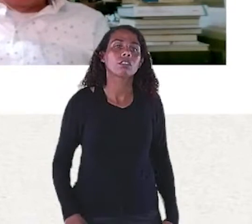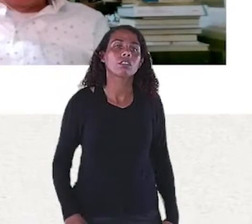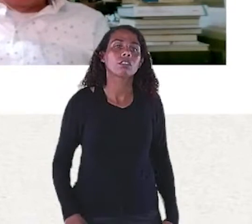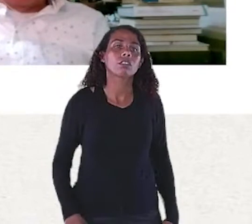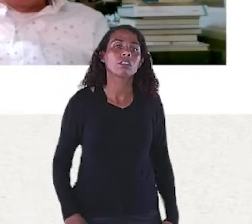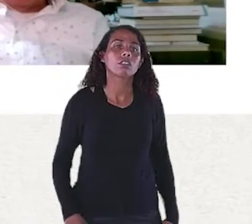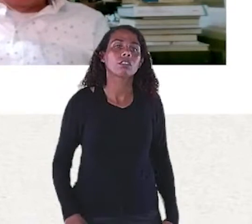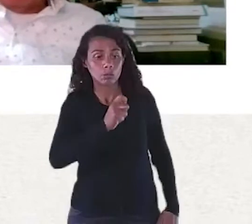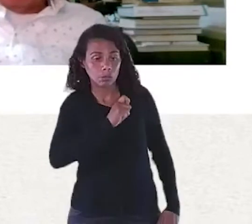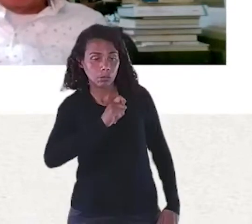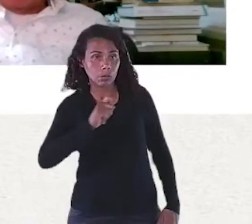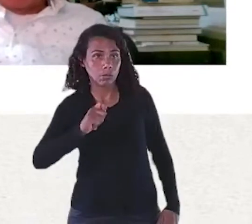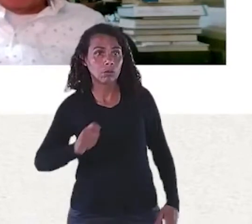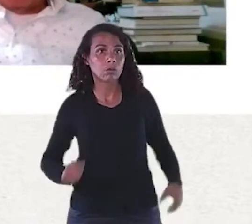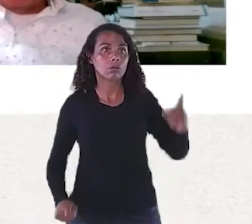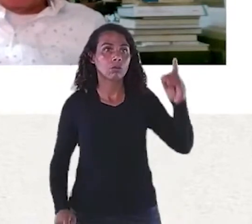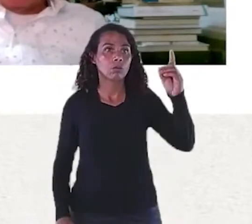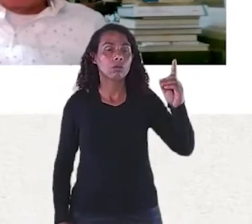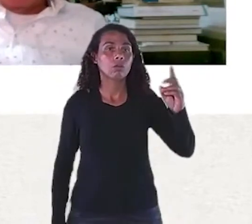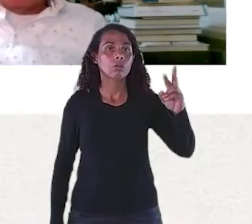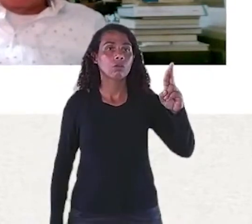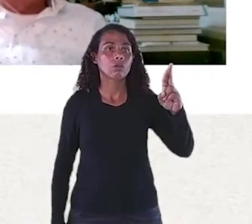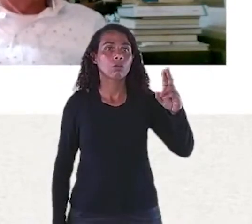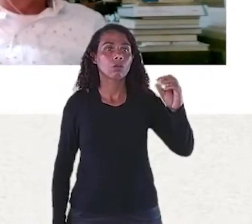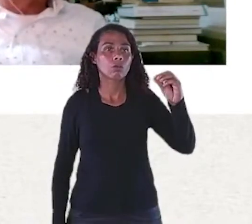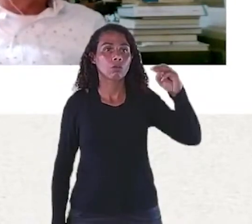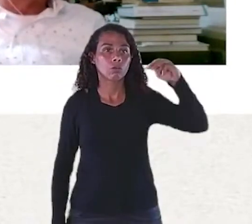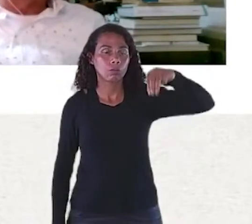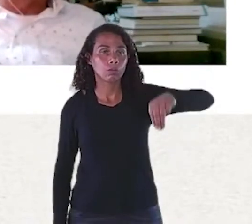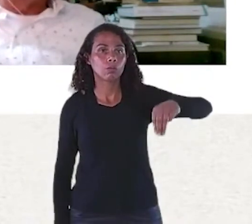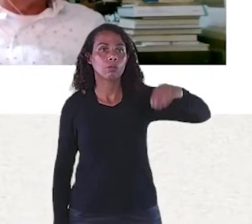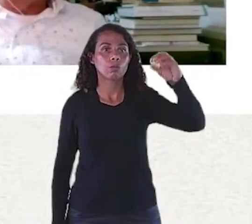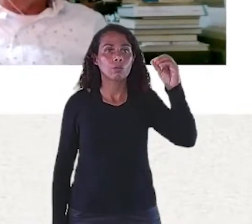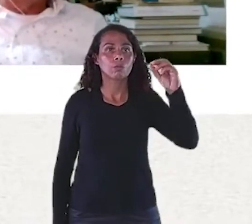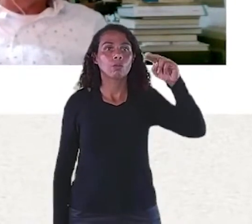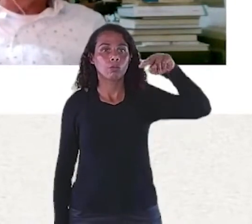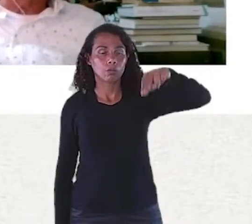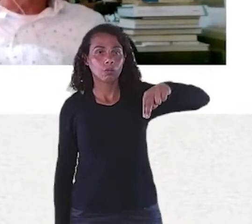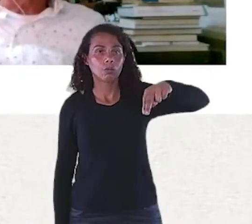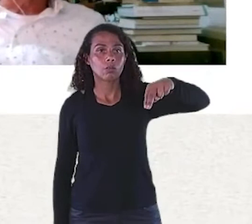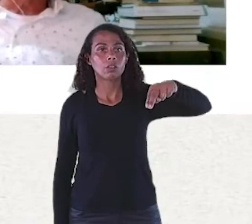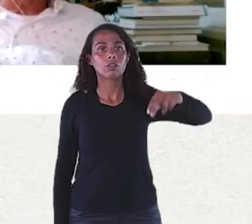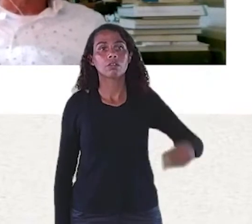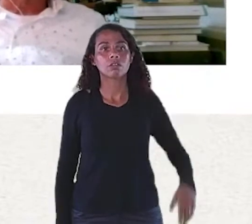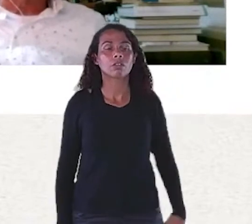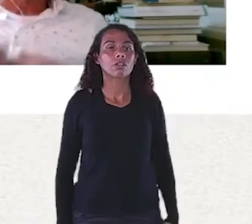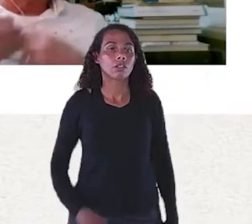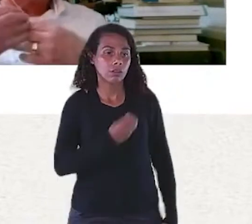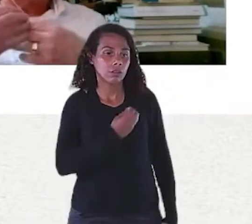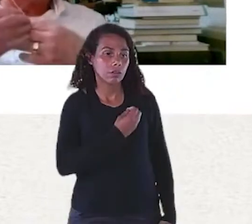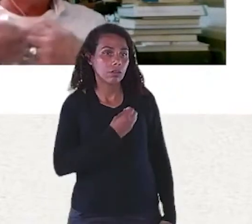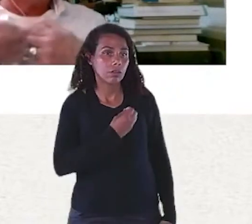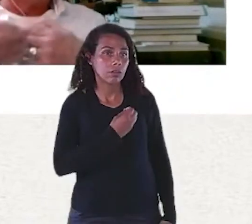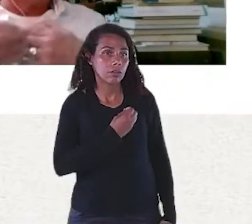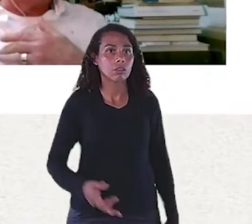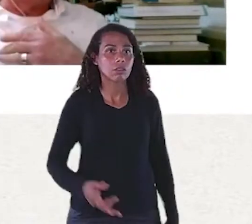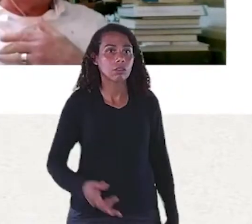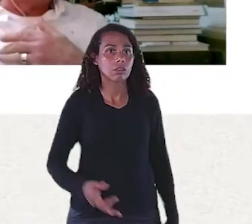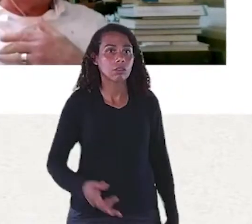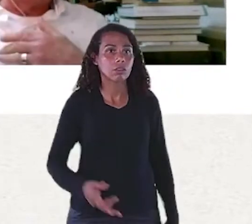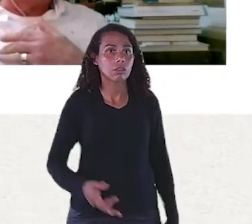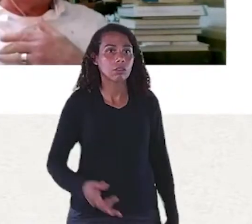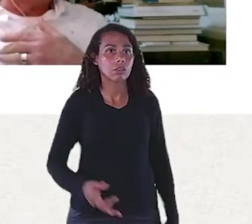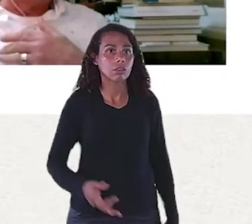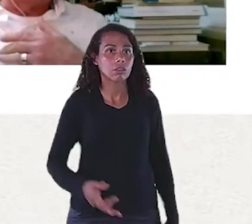trabalho grande, porque a composição desse personagem e a reconstituição da trajetória